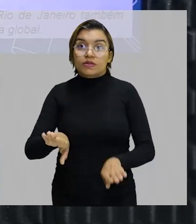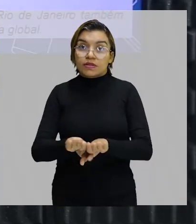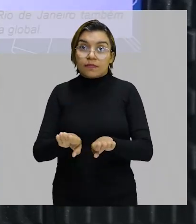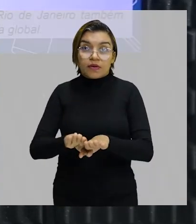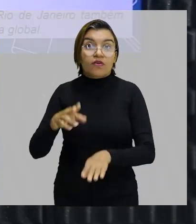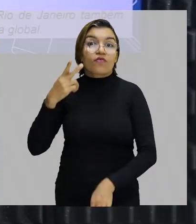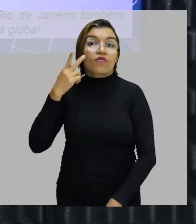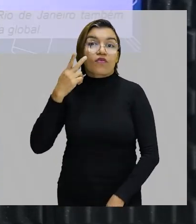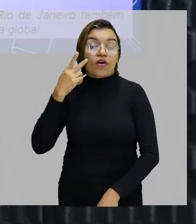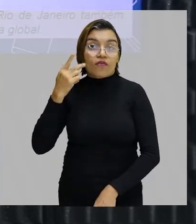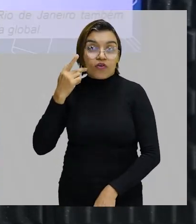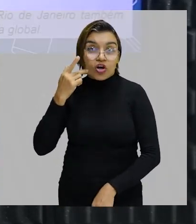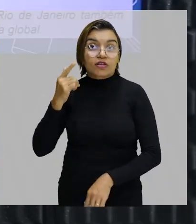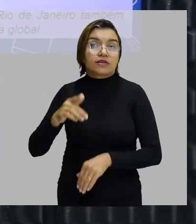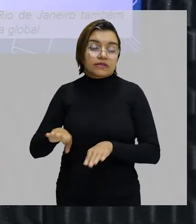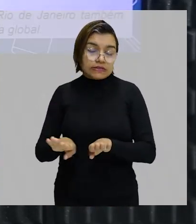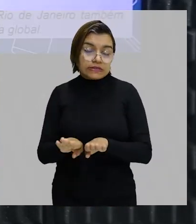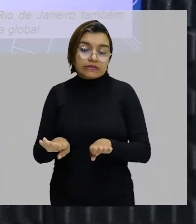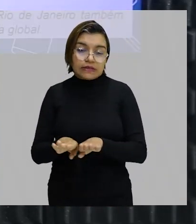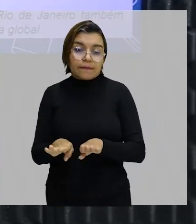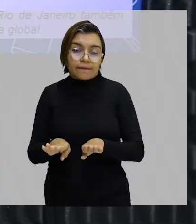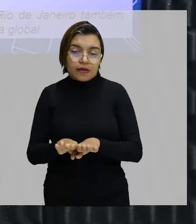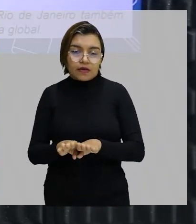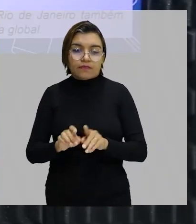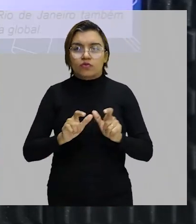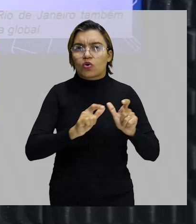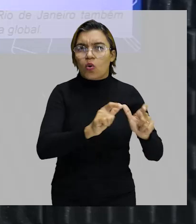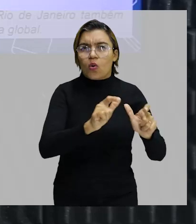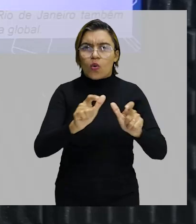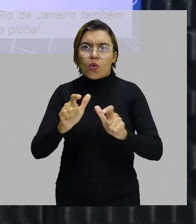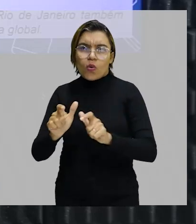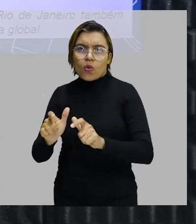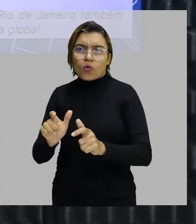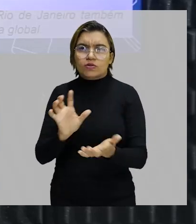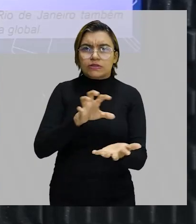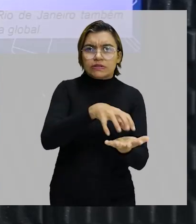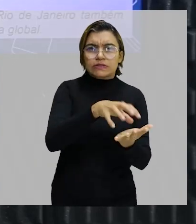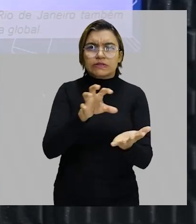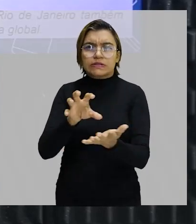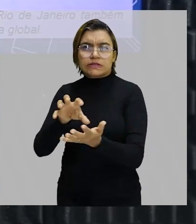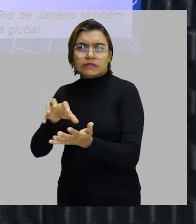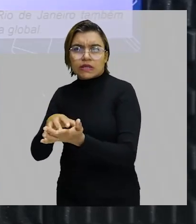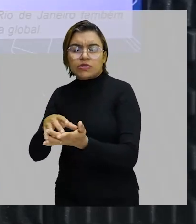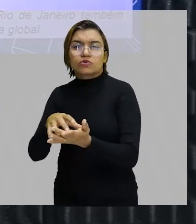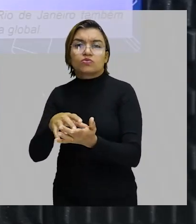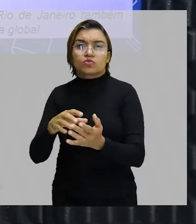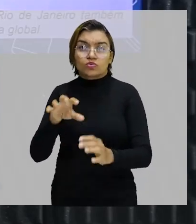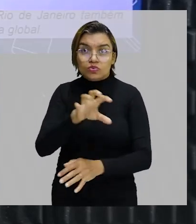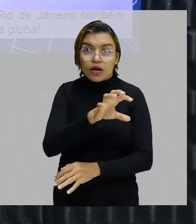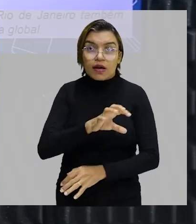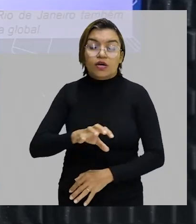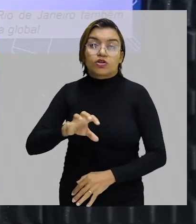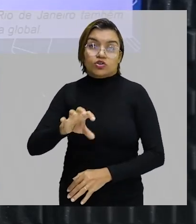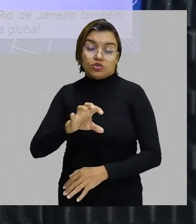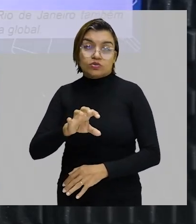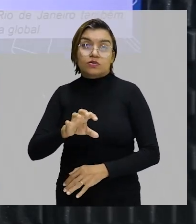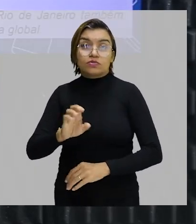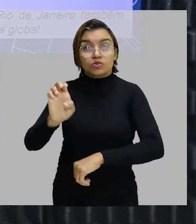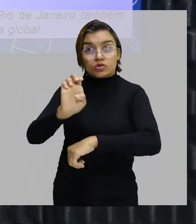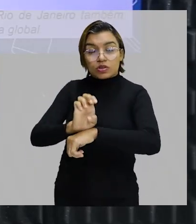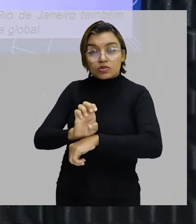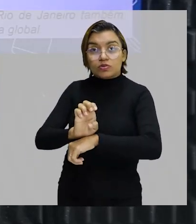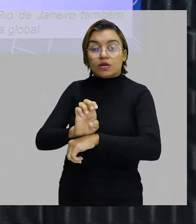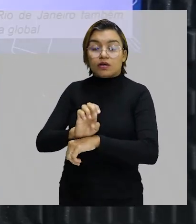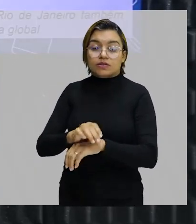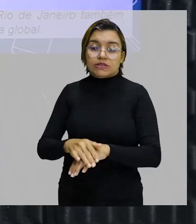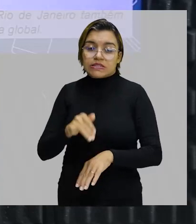grande influência regional. Depois tu tem os centros regionais, que são cidades que vão ter uma influência estadual ou então de limite, né? De fronteiras